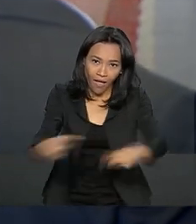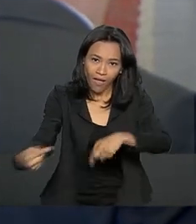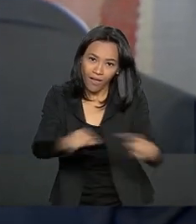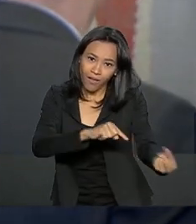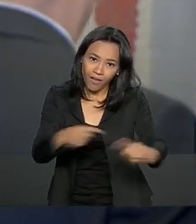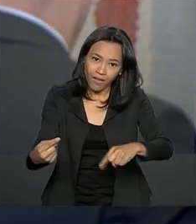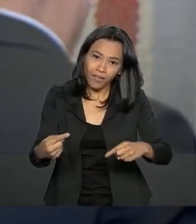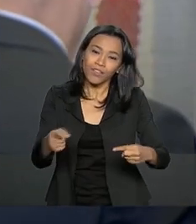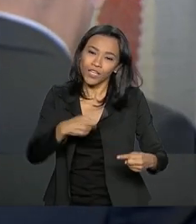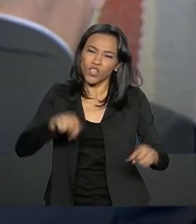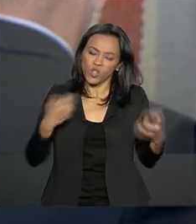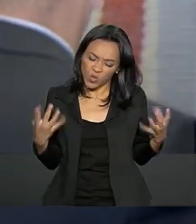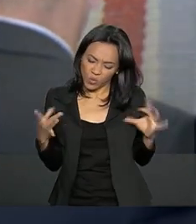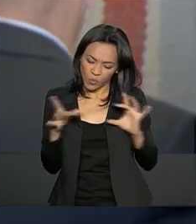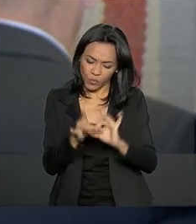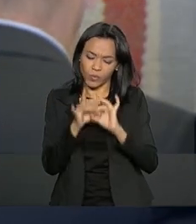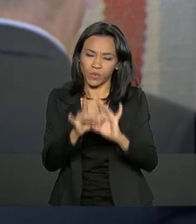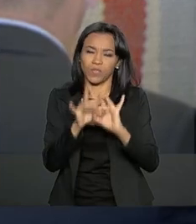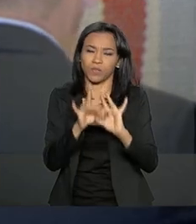Argentina e Brasil estão mais juntos do que nunca.